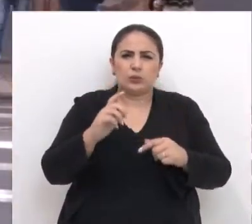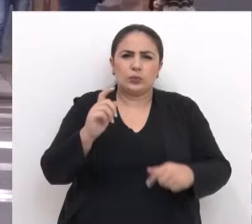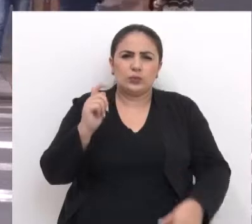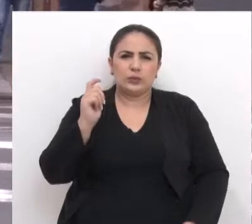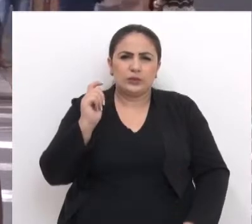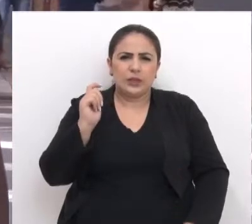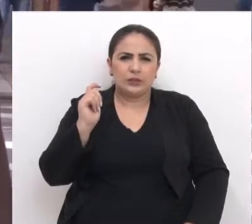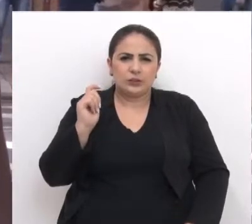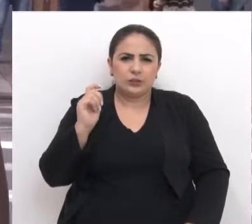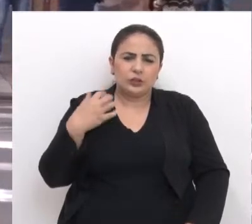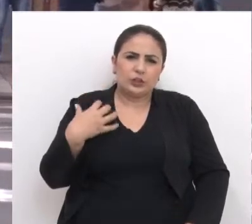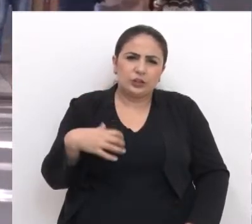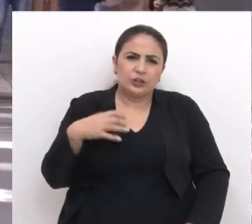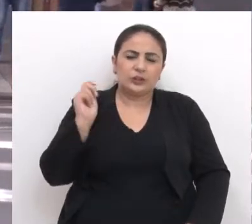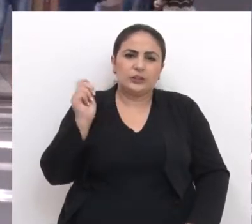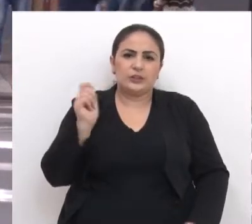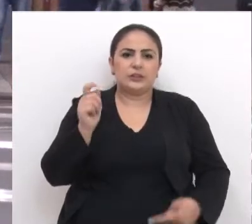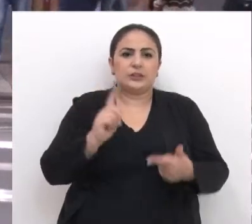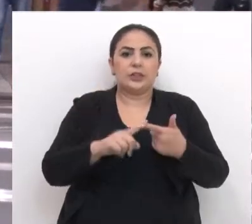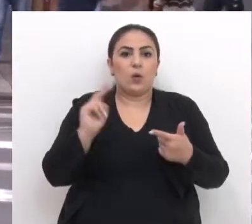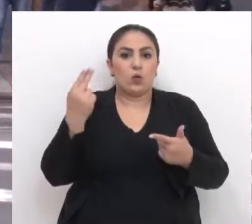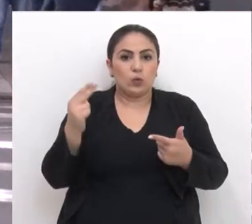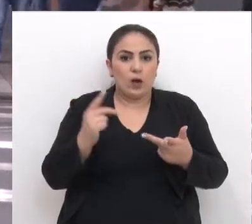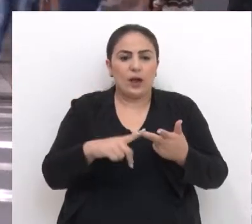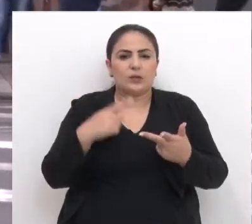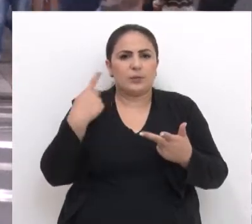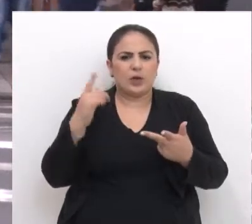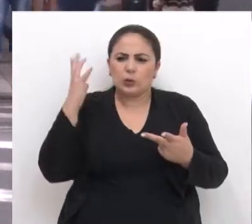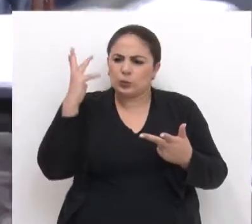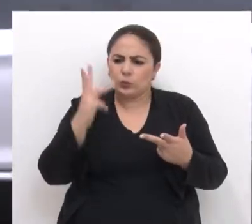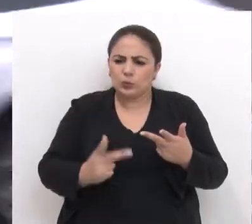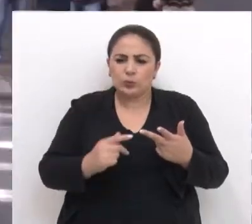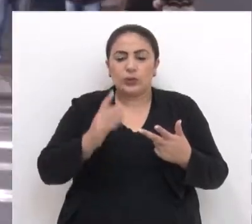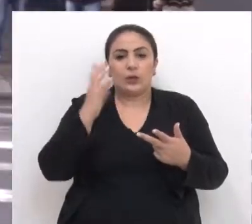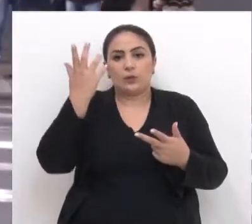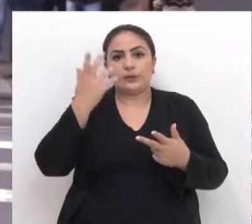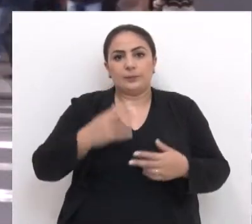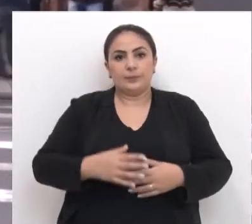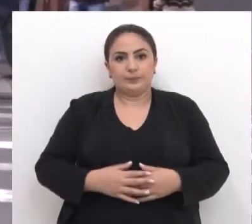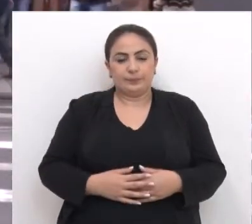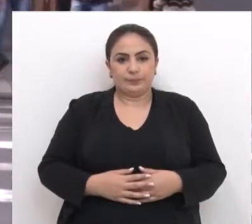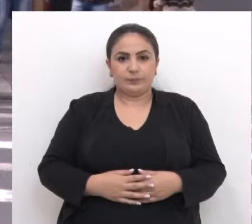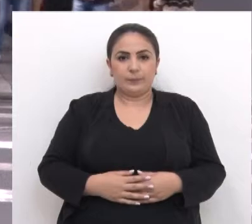da Argentina, do Uruguai, e a guerra do Paraguai, essa coisa toda, né?